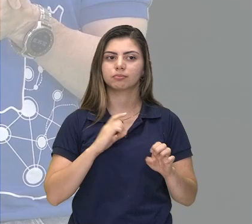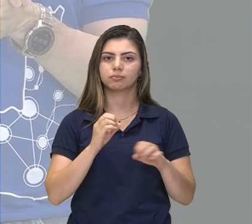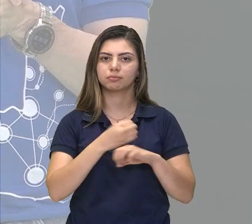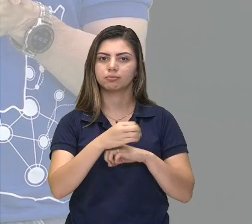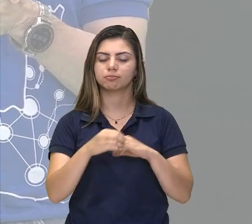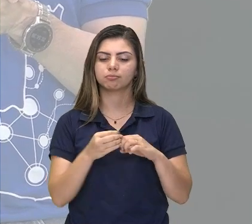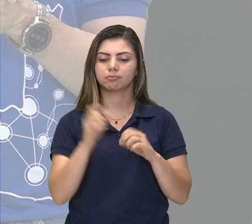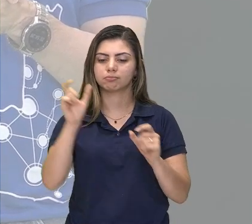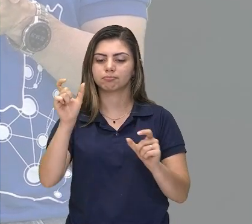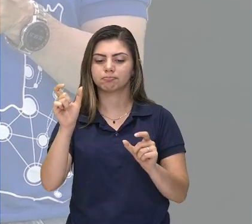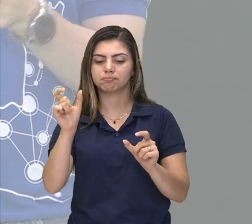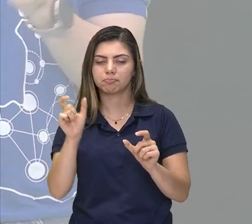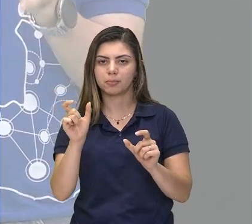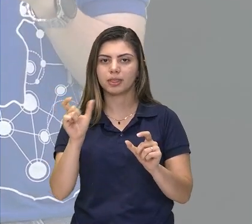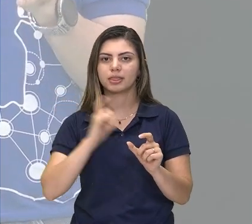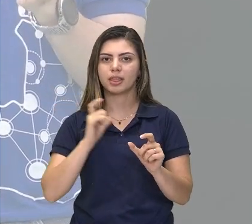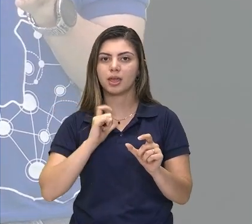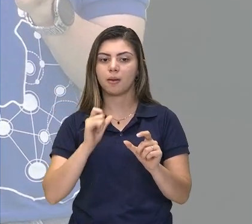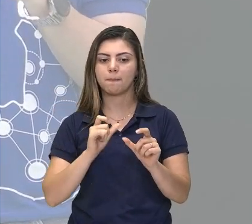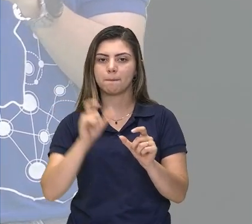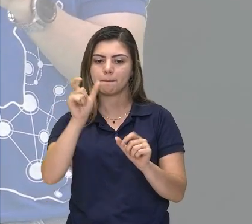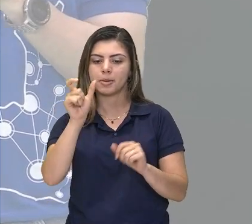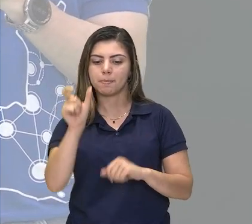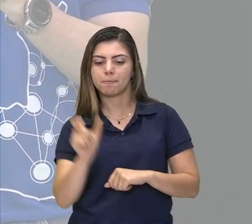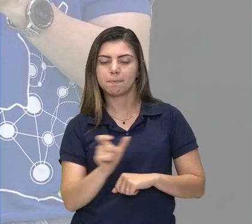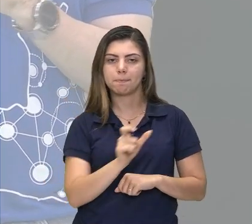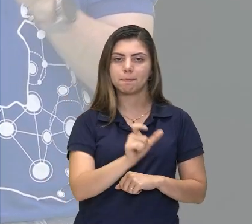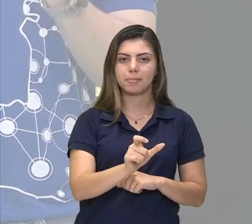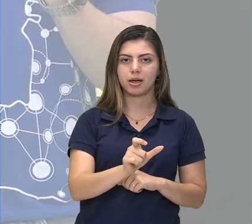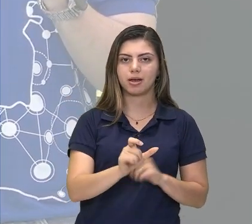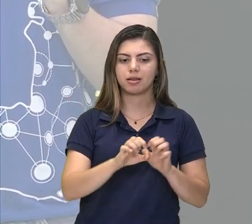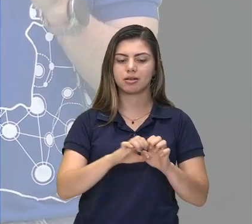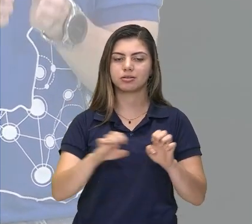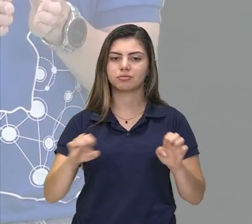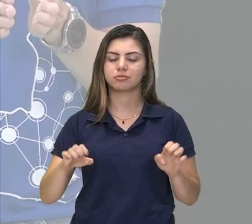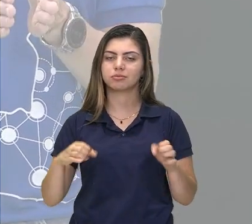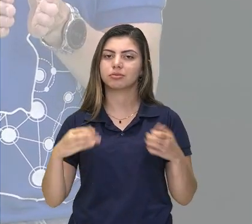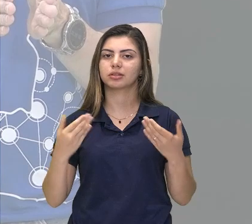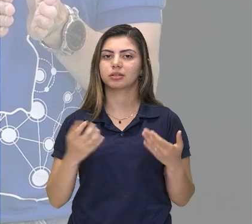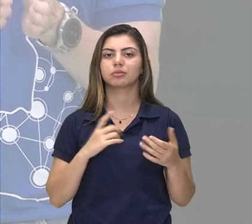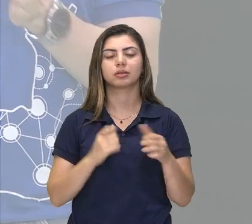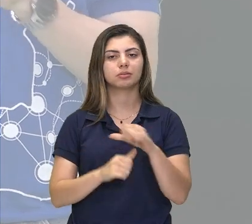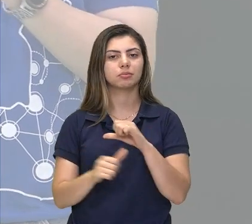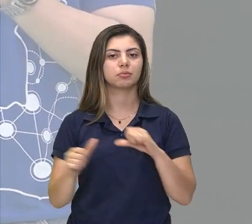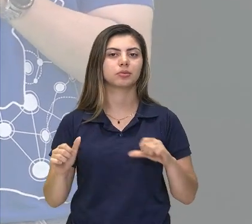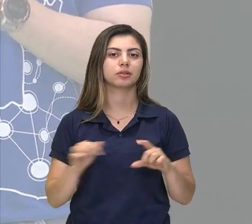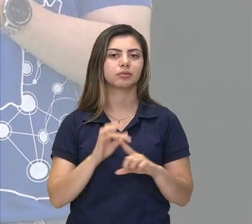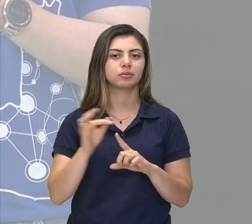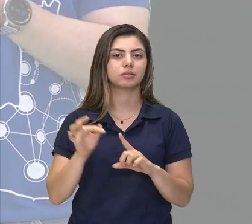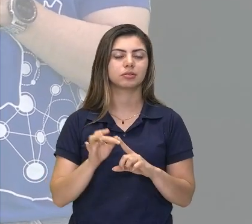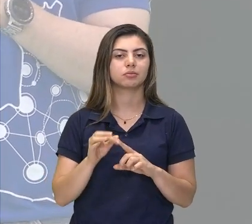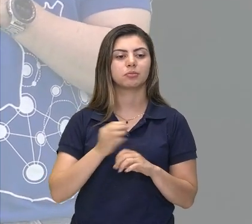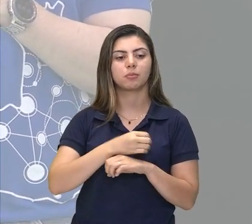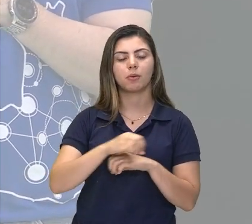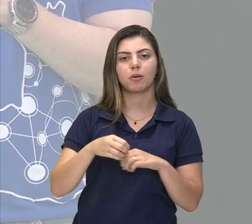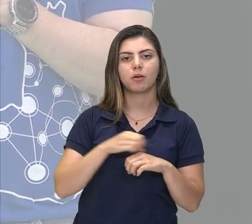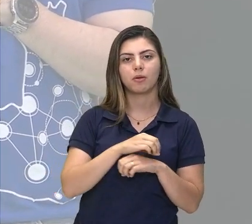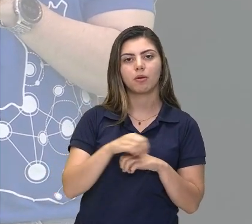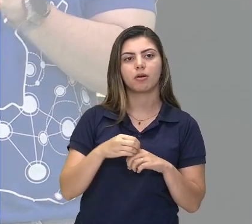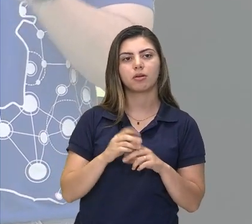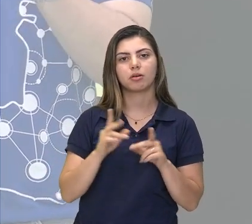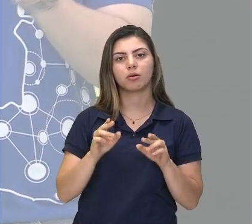alteram totalmente. Então, é muito importante você entender isso. Tem a mesma forma molecular, mas diferentes